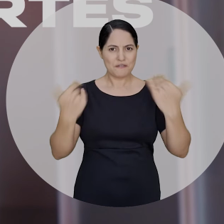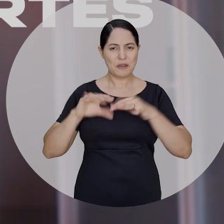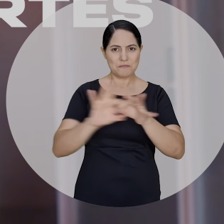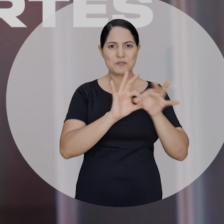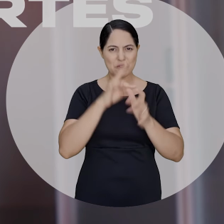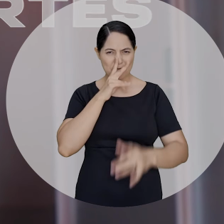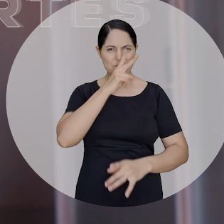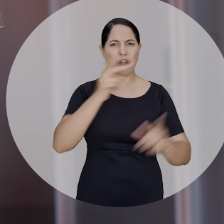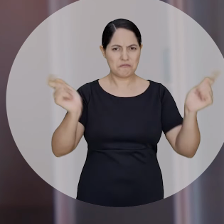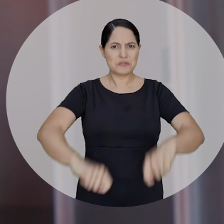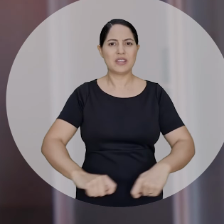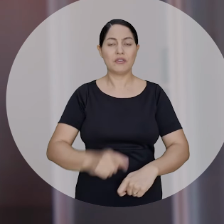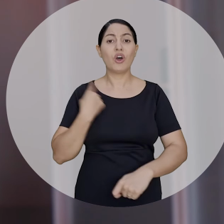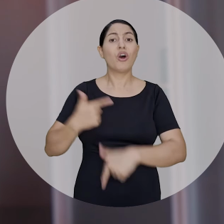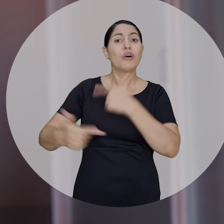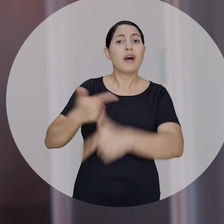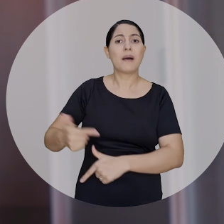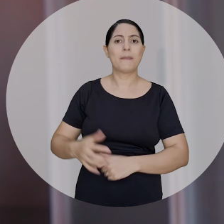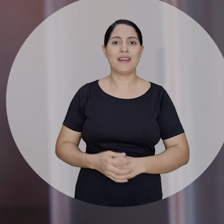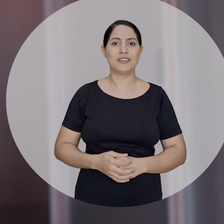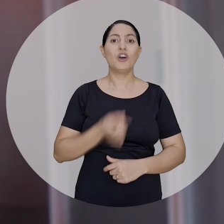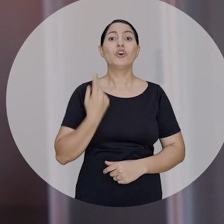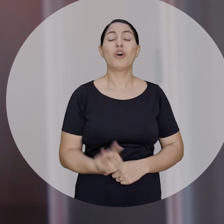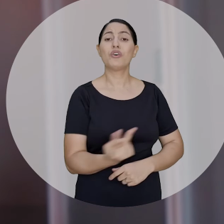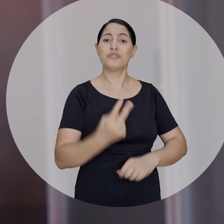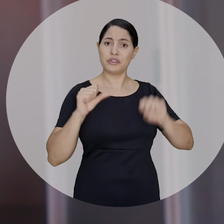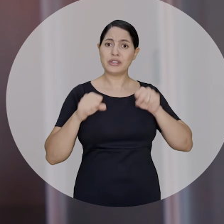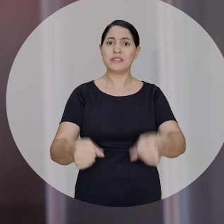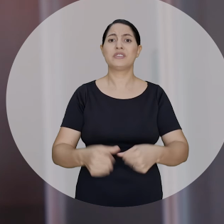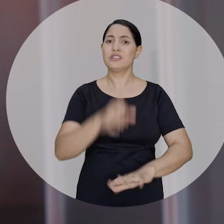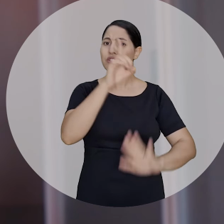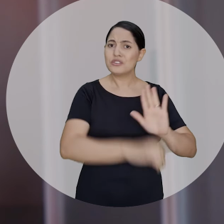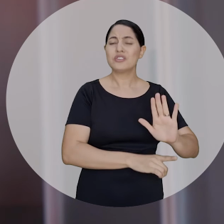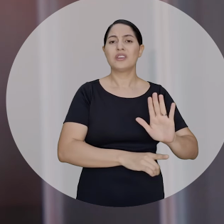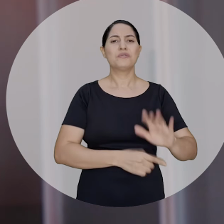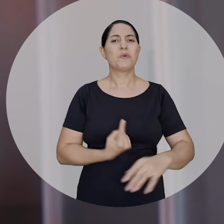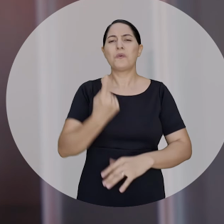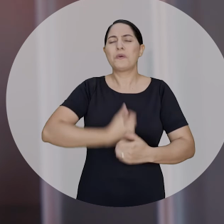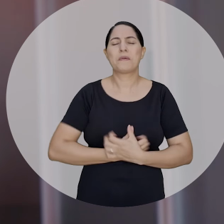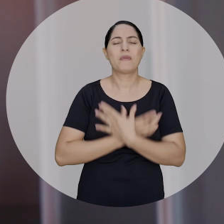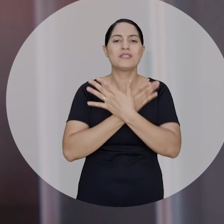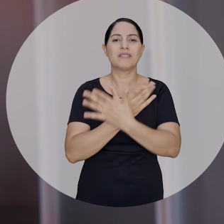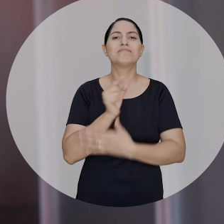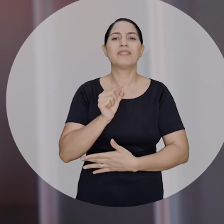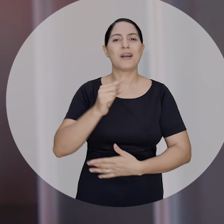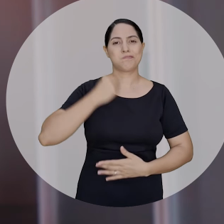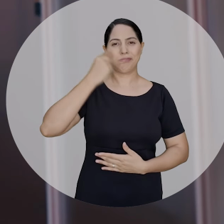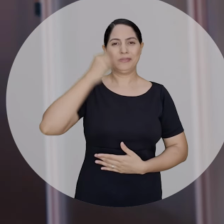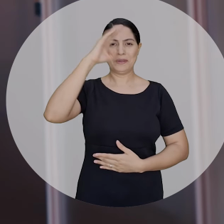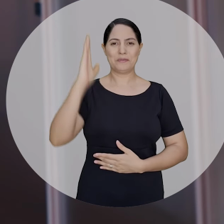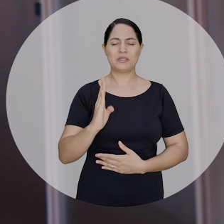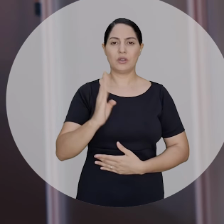mais fortes. Unidos no trabalho, na defesa de nossos valores e direitos, com uma única paixão: a advocacia